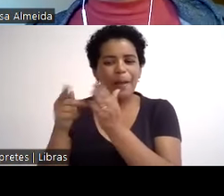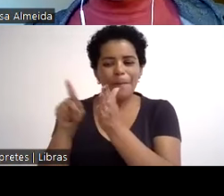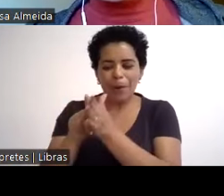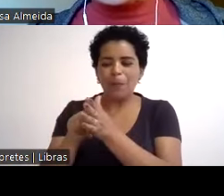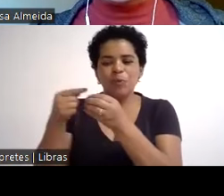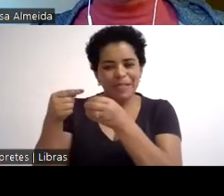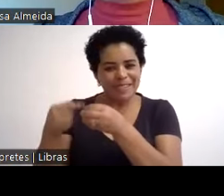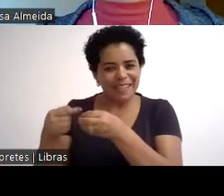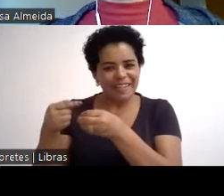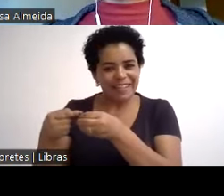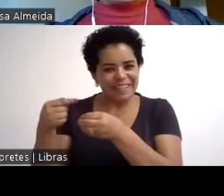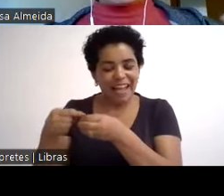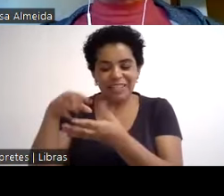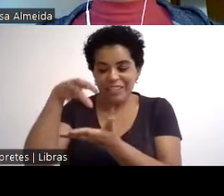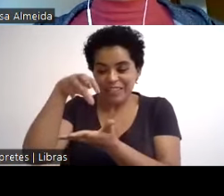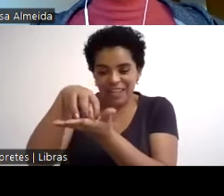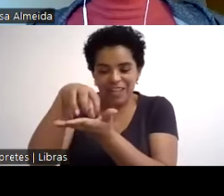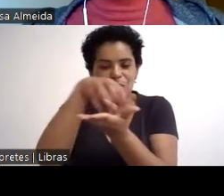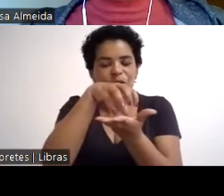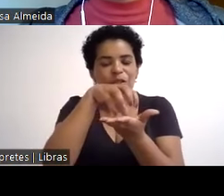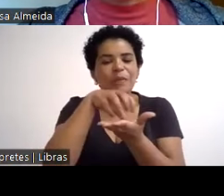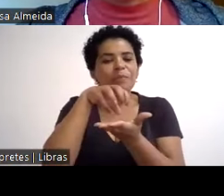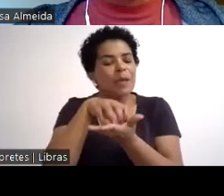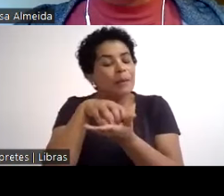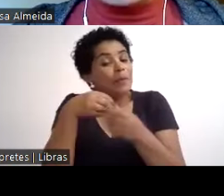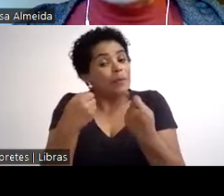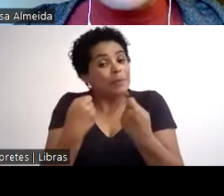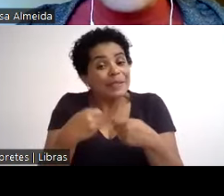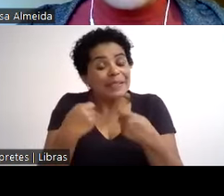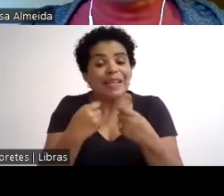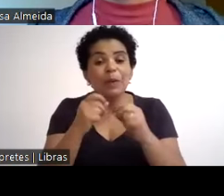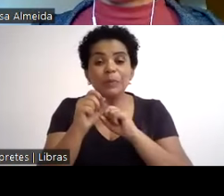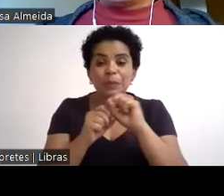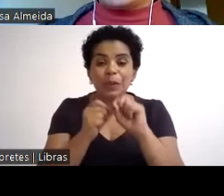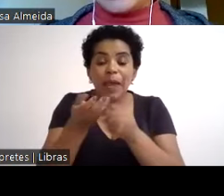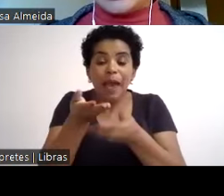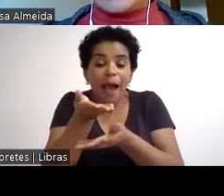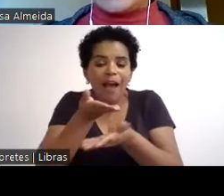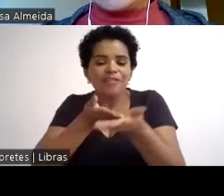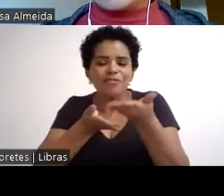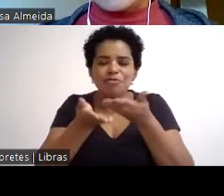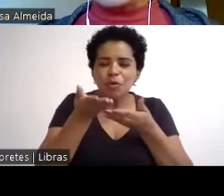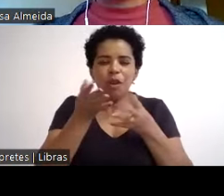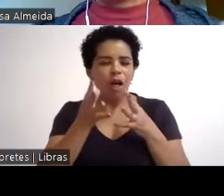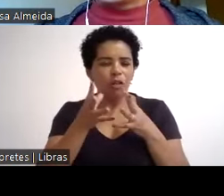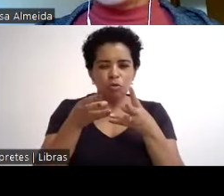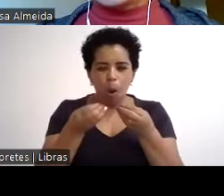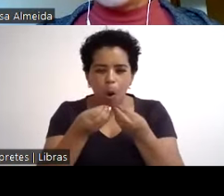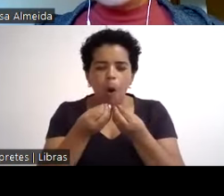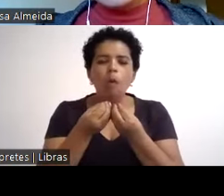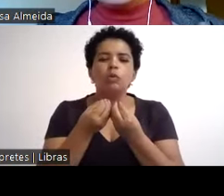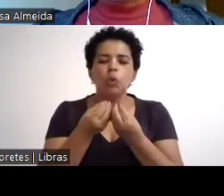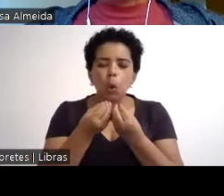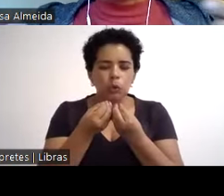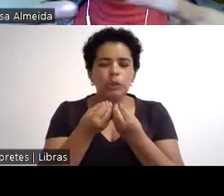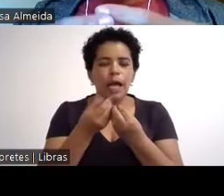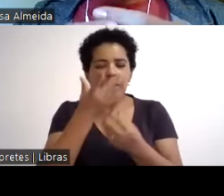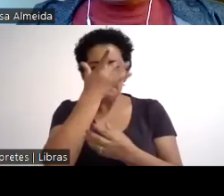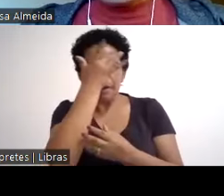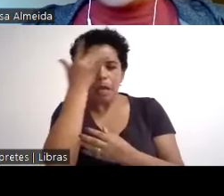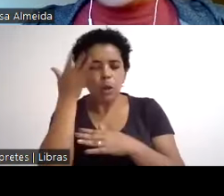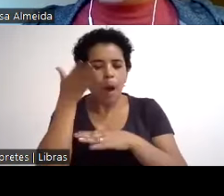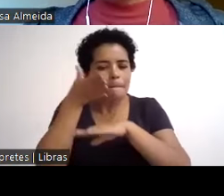líderes dos setores. Então, a gente precisa articular todos esses atores em